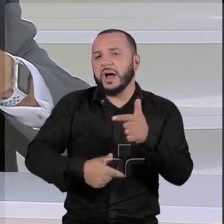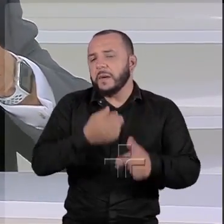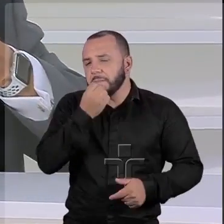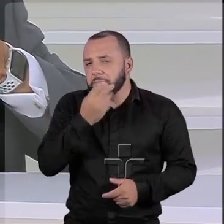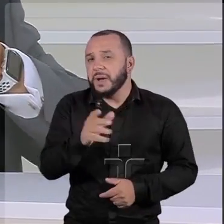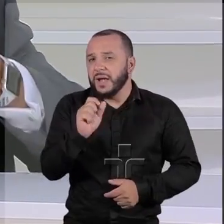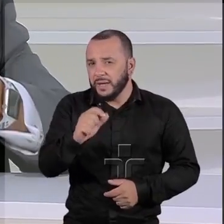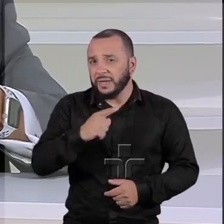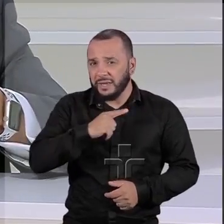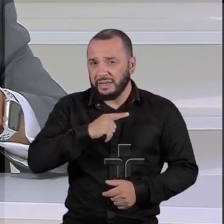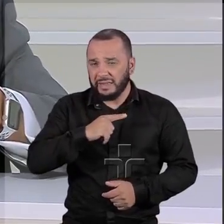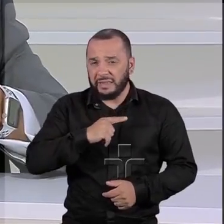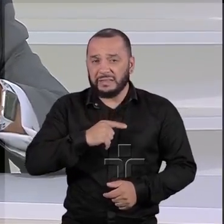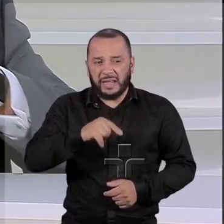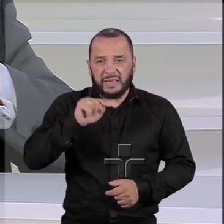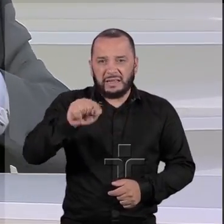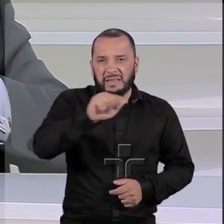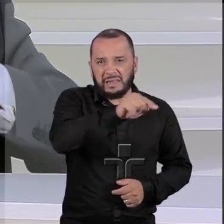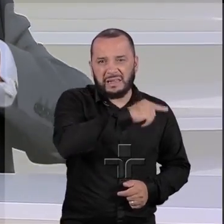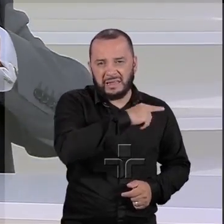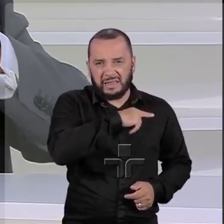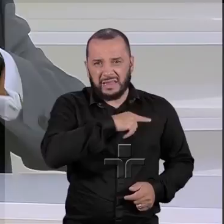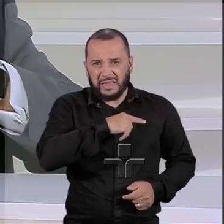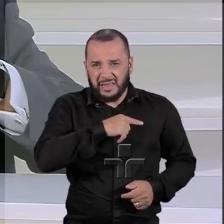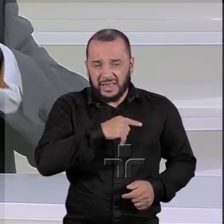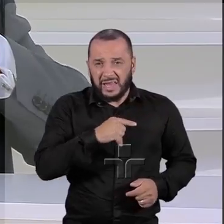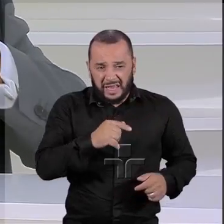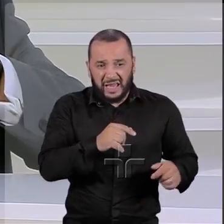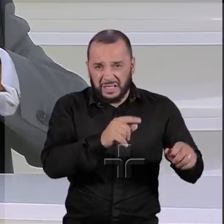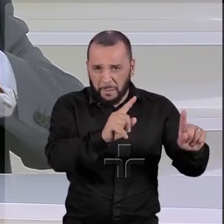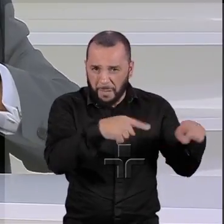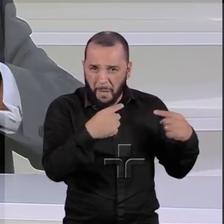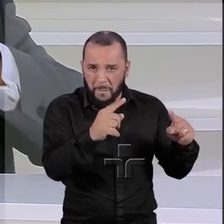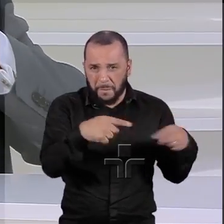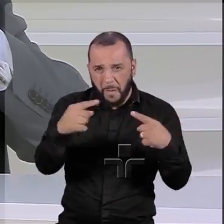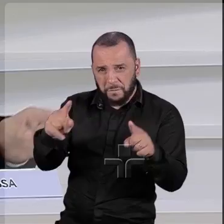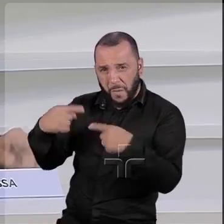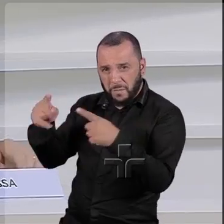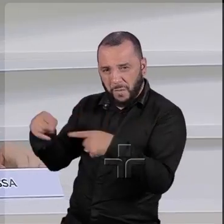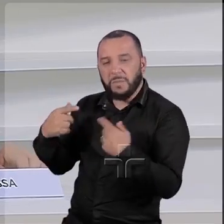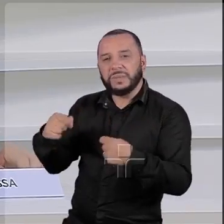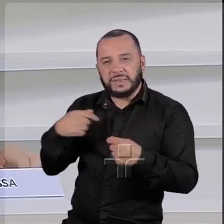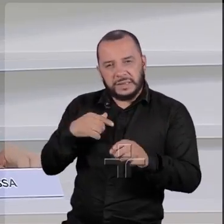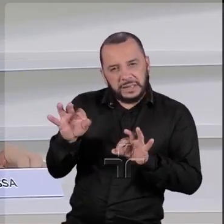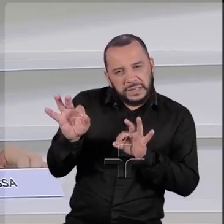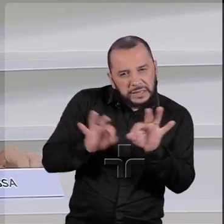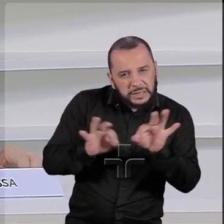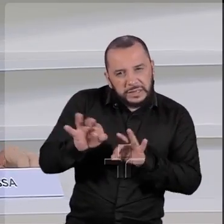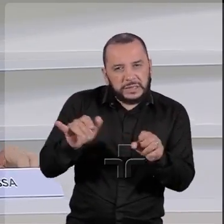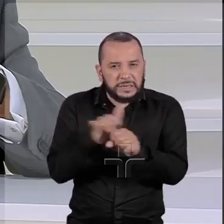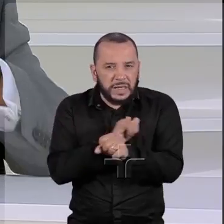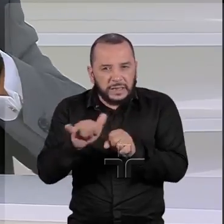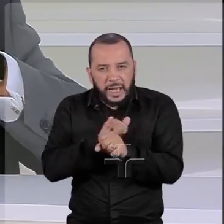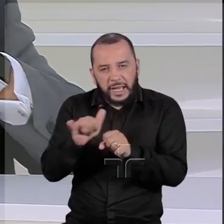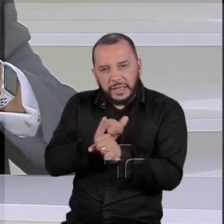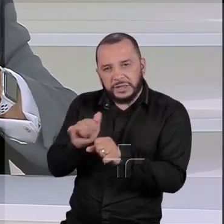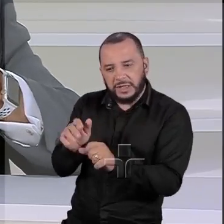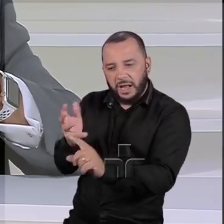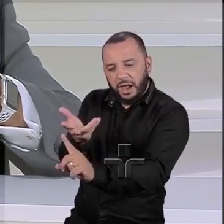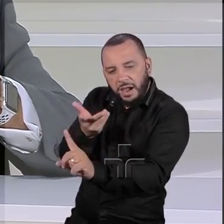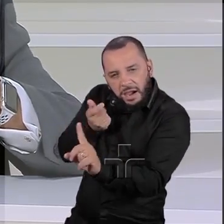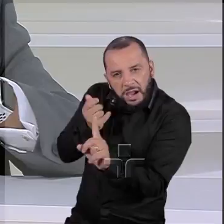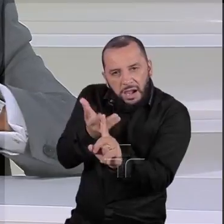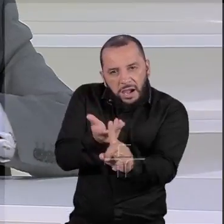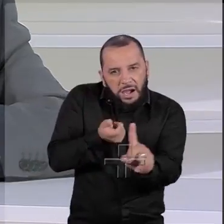esses focos de resistência. Ele tem que ter uma estratégia muito bem construída de comunicação social, né? De comunicação